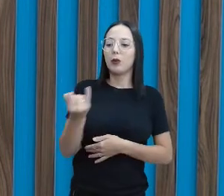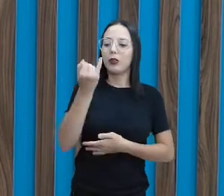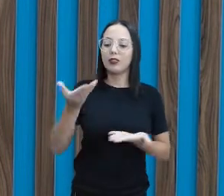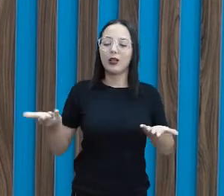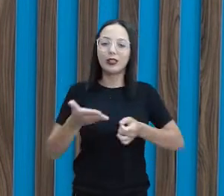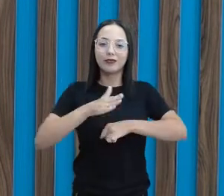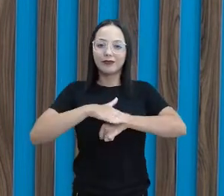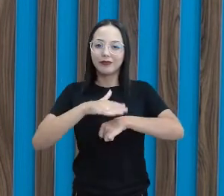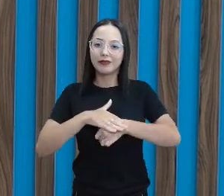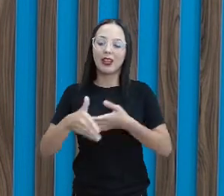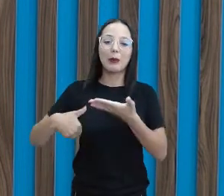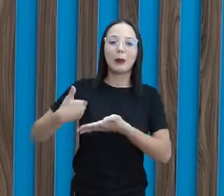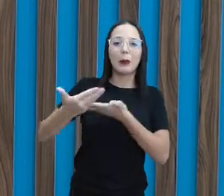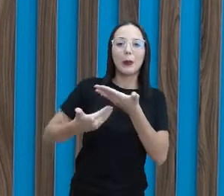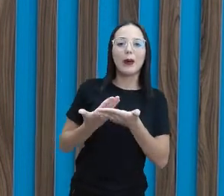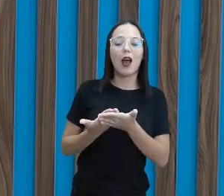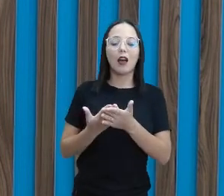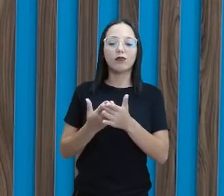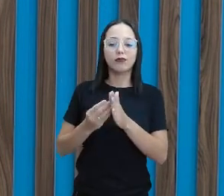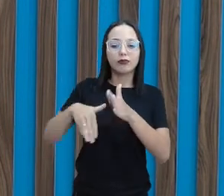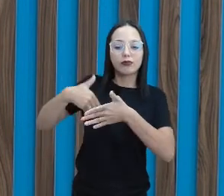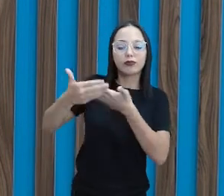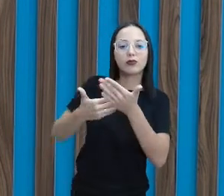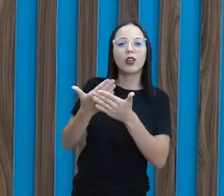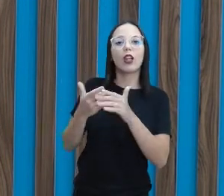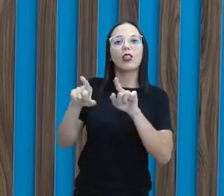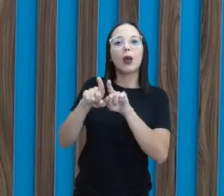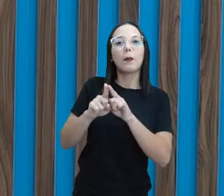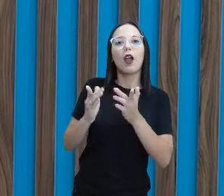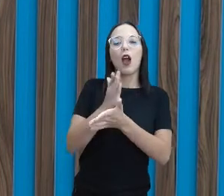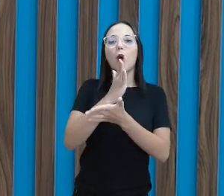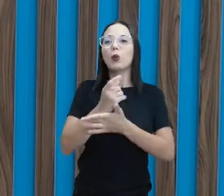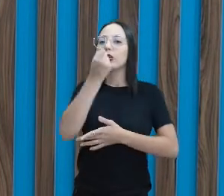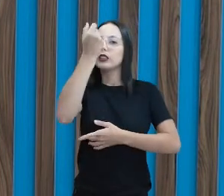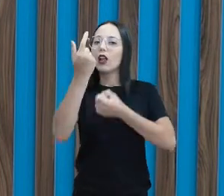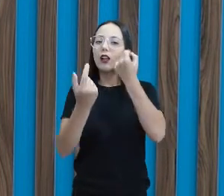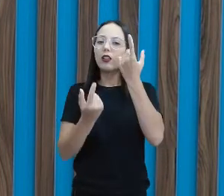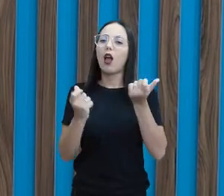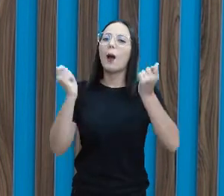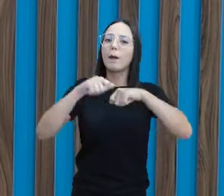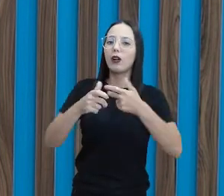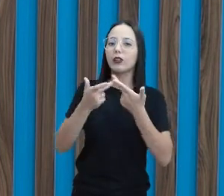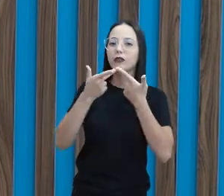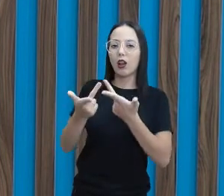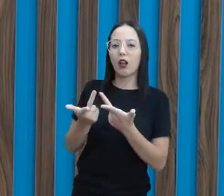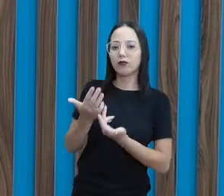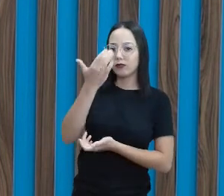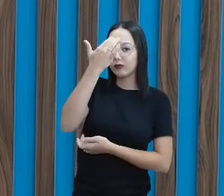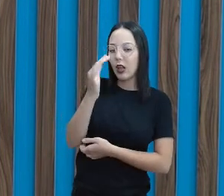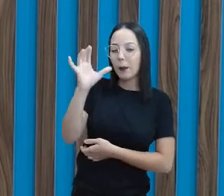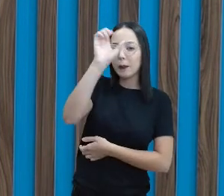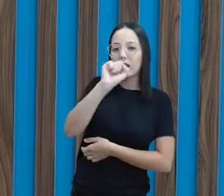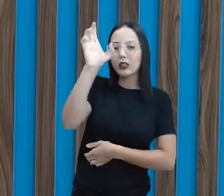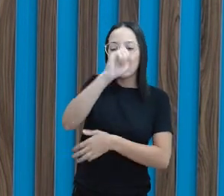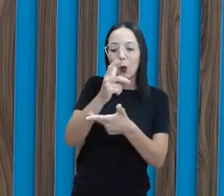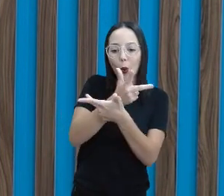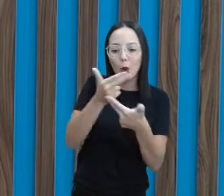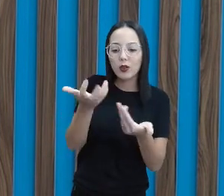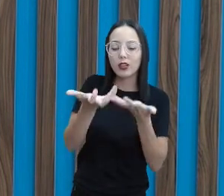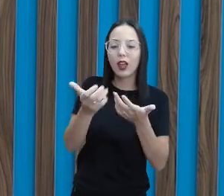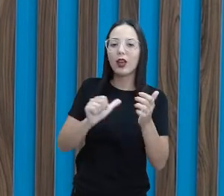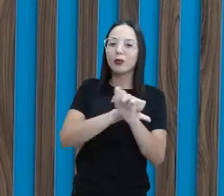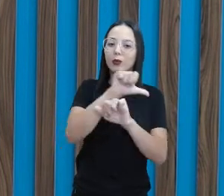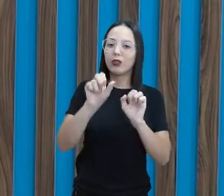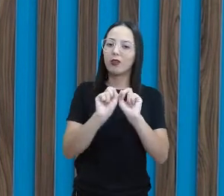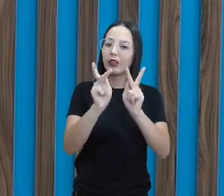momento de construção e reconstrução. Levantou a hipótese, arrisca. Aprendeu alguma coisa mais, quer